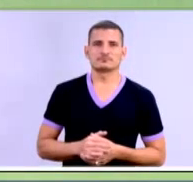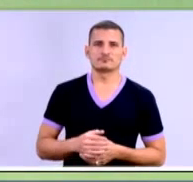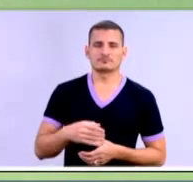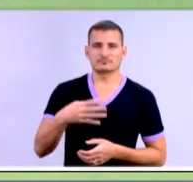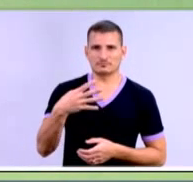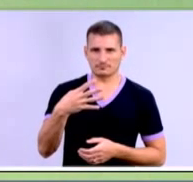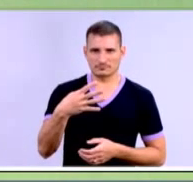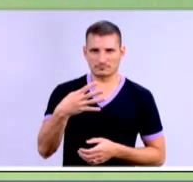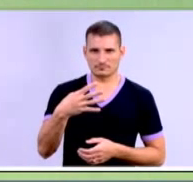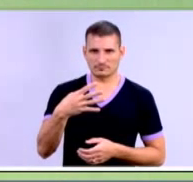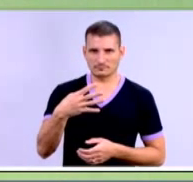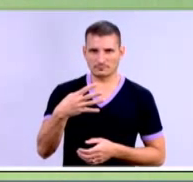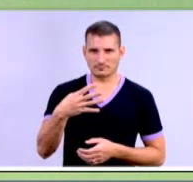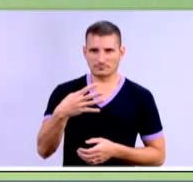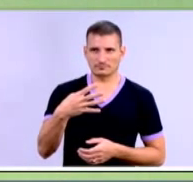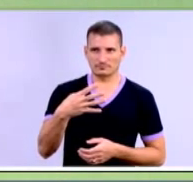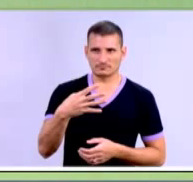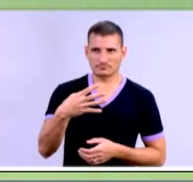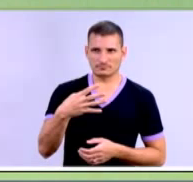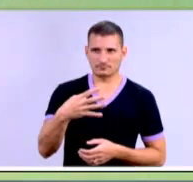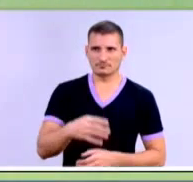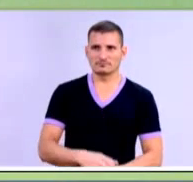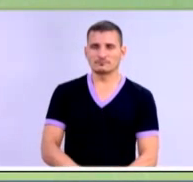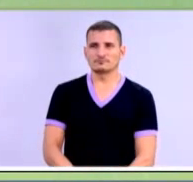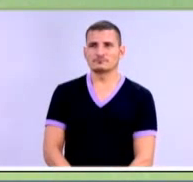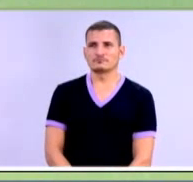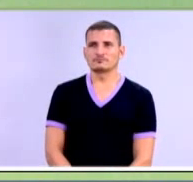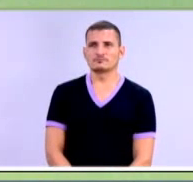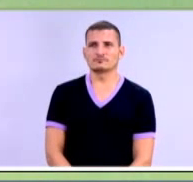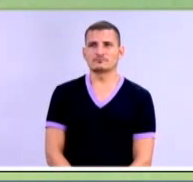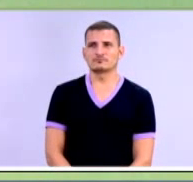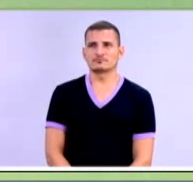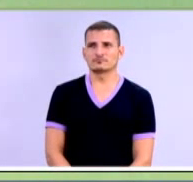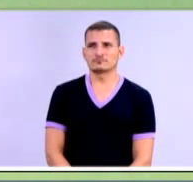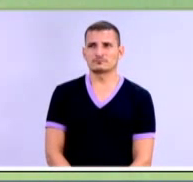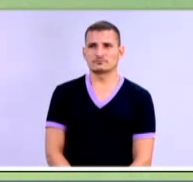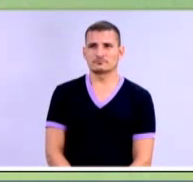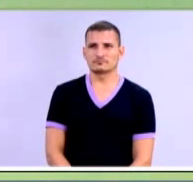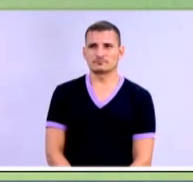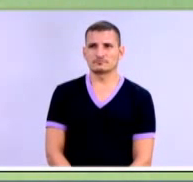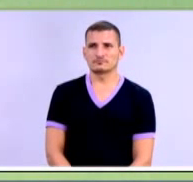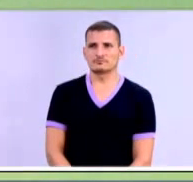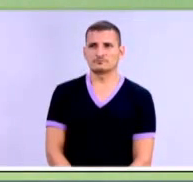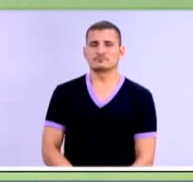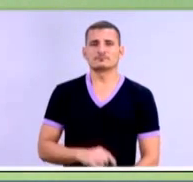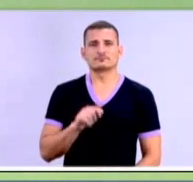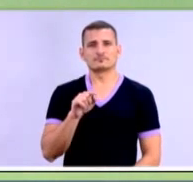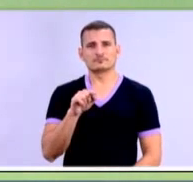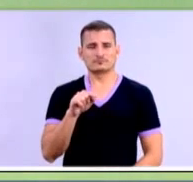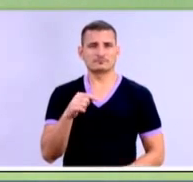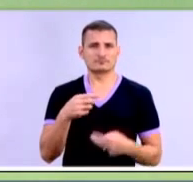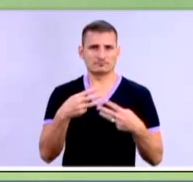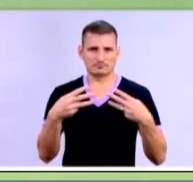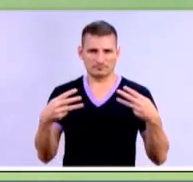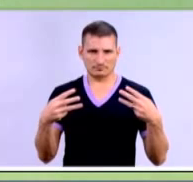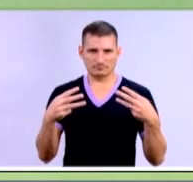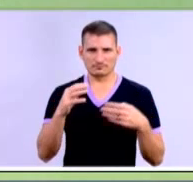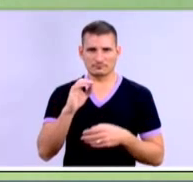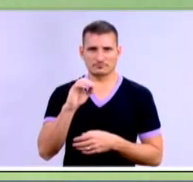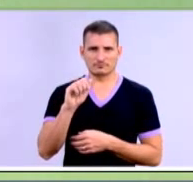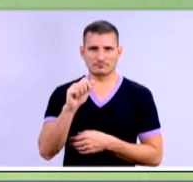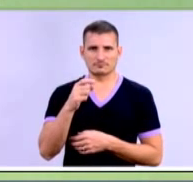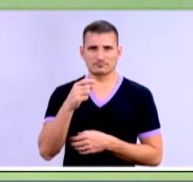para entender o porquê que ela não é verdadeira. Os conectores dessas redes, né, de cabo coaxial são simples